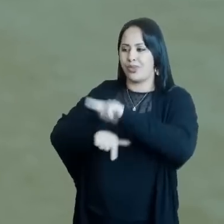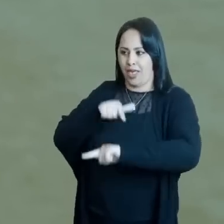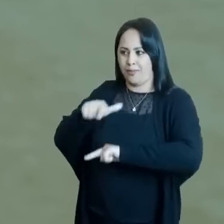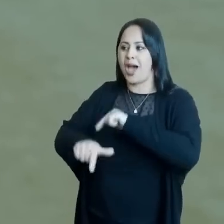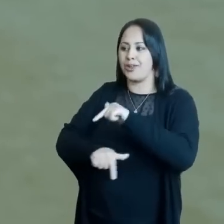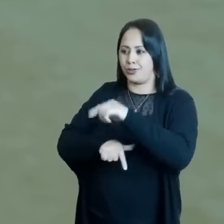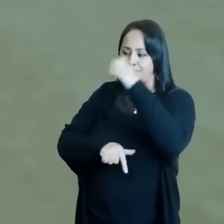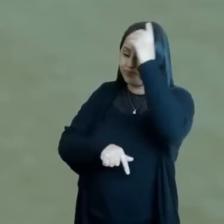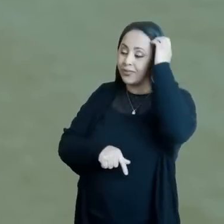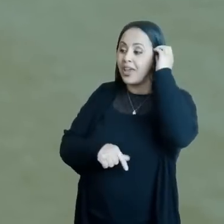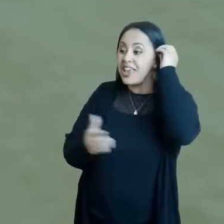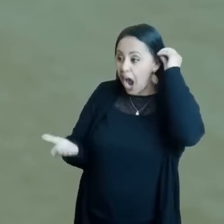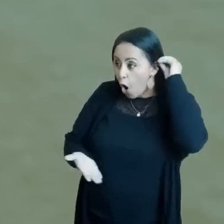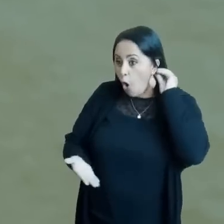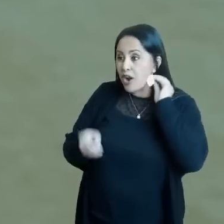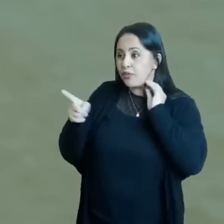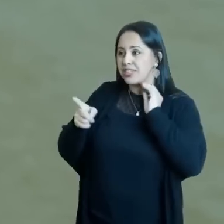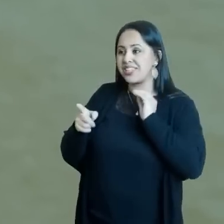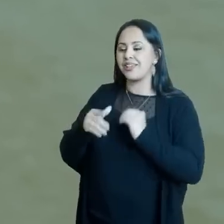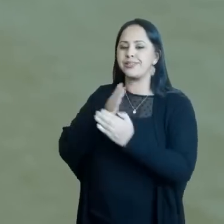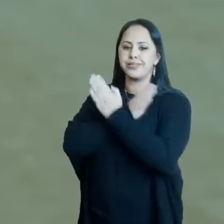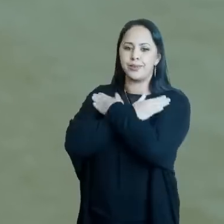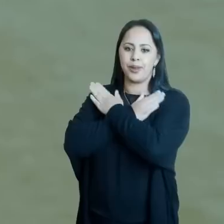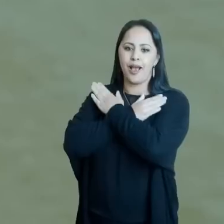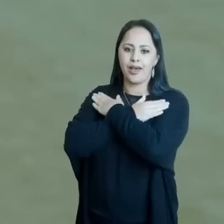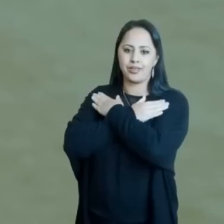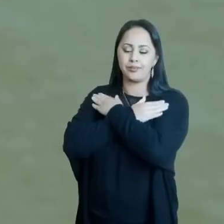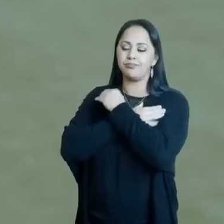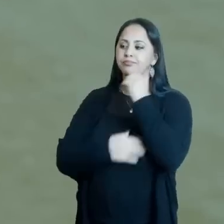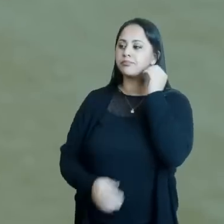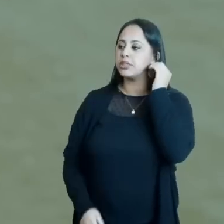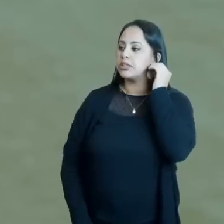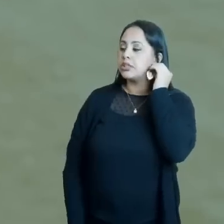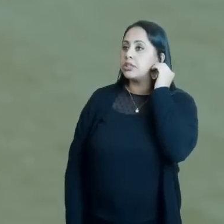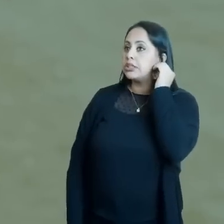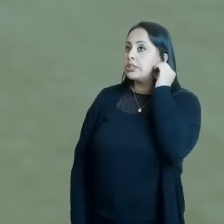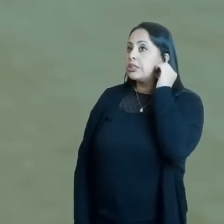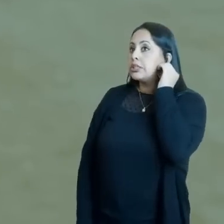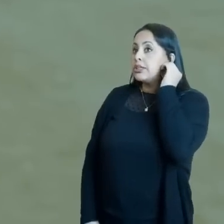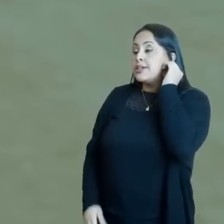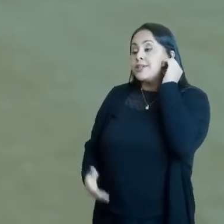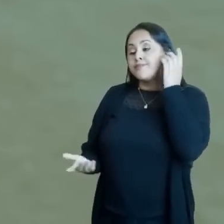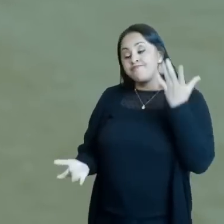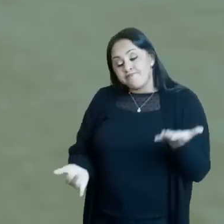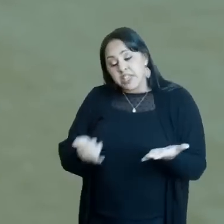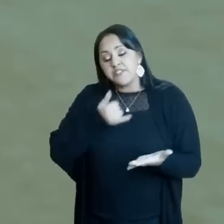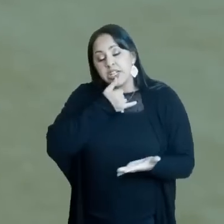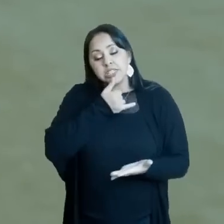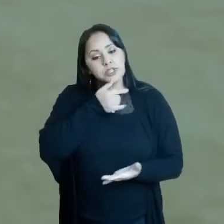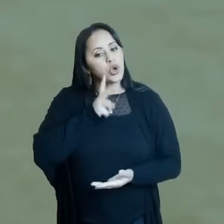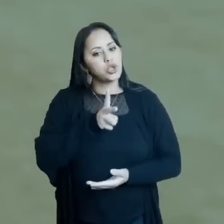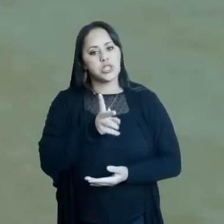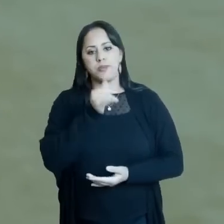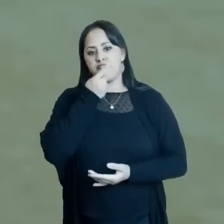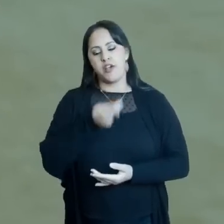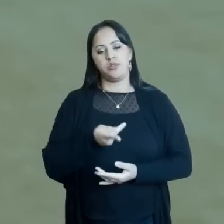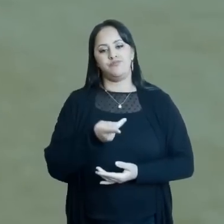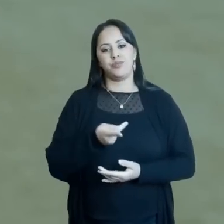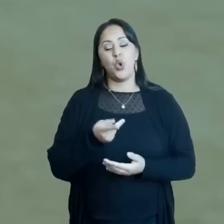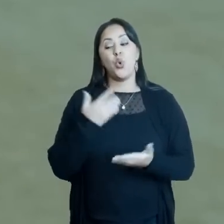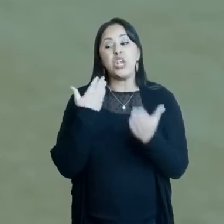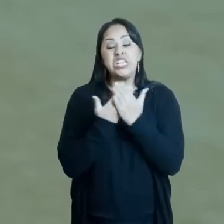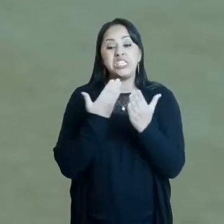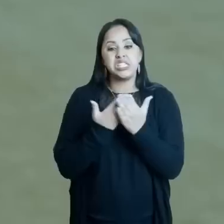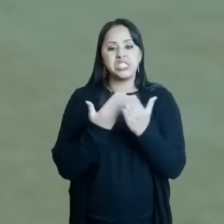trabalho, você se encontra desempregado nesse momento. Né? Infelizmente, gente, é o que eu sempre falo, o ensino tradicional